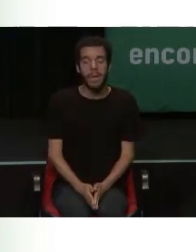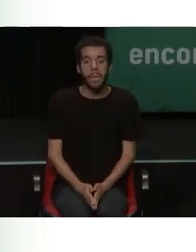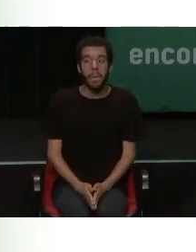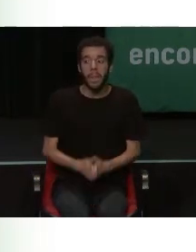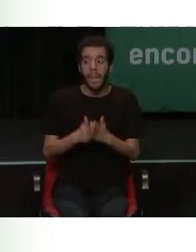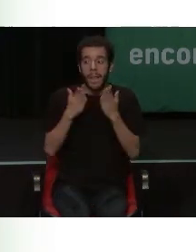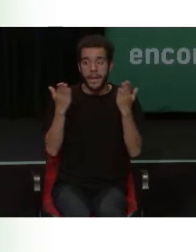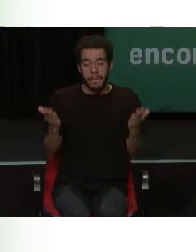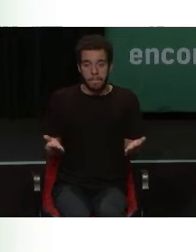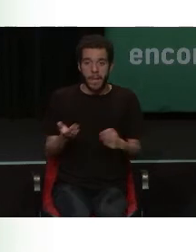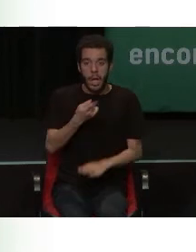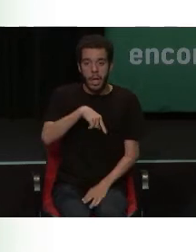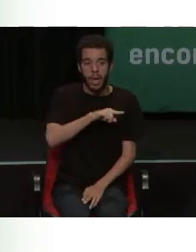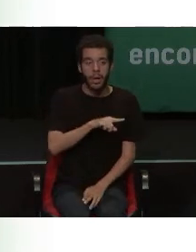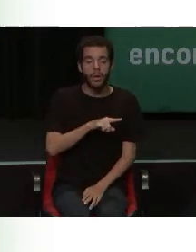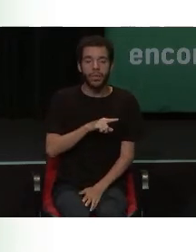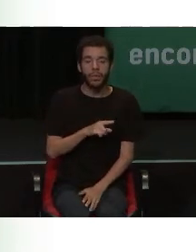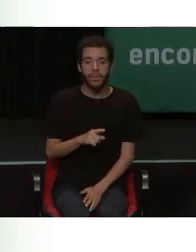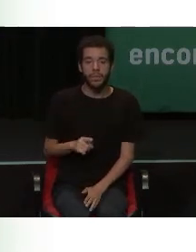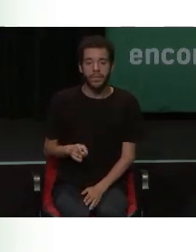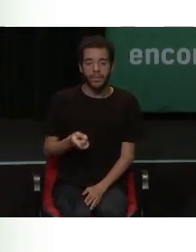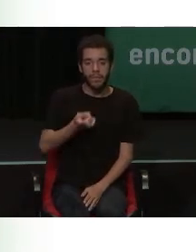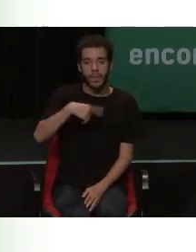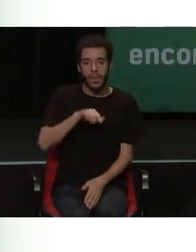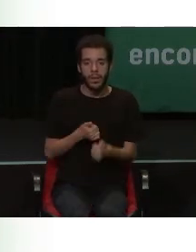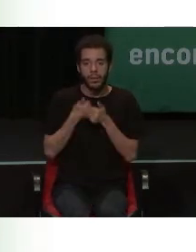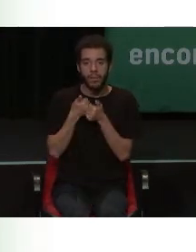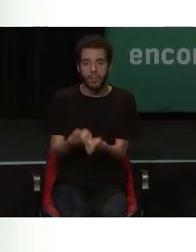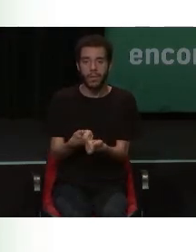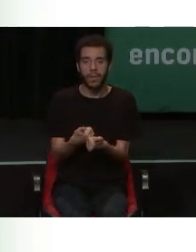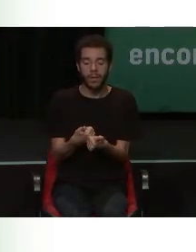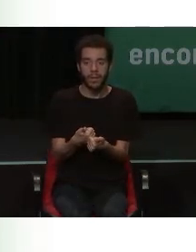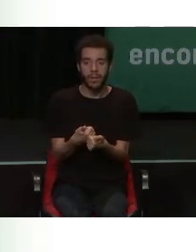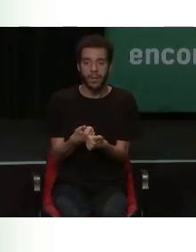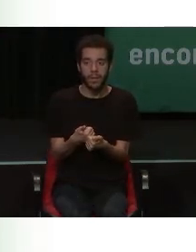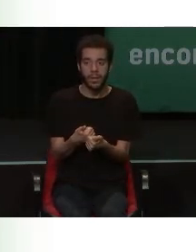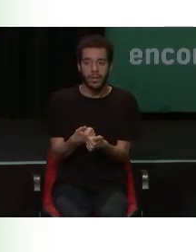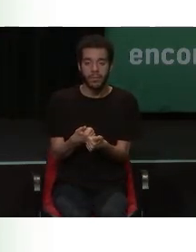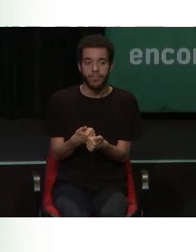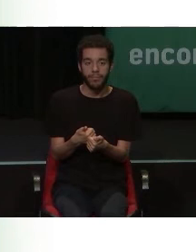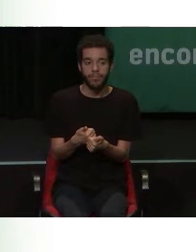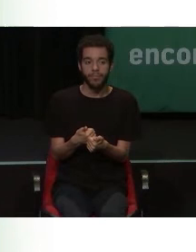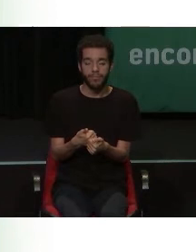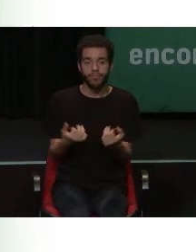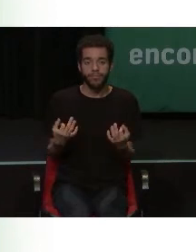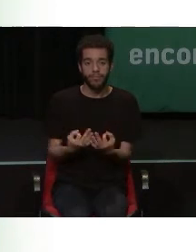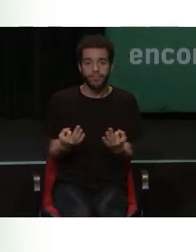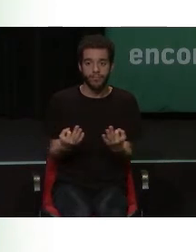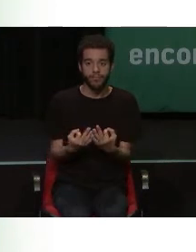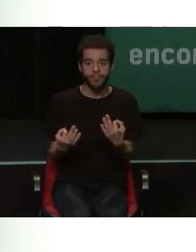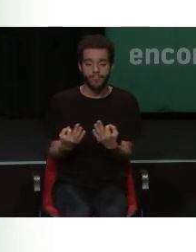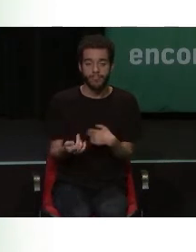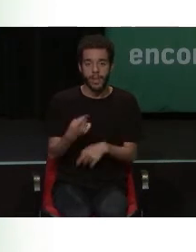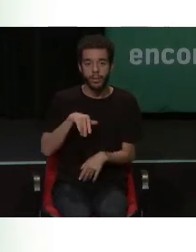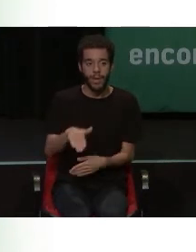E, portanto, nós, neste momento, estamos a acompanhar o estado da arte, até estamos enfim, iremos publicar